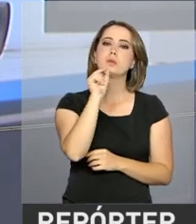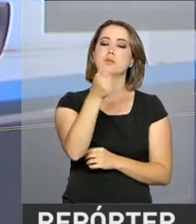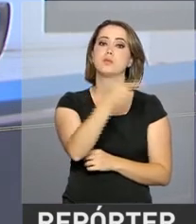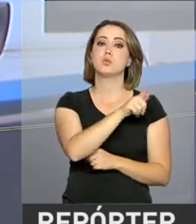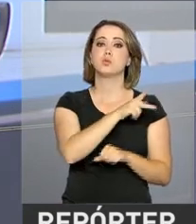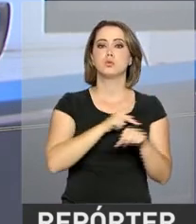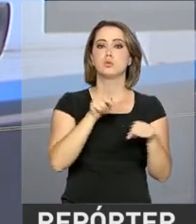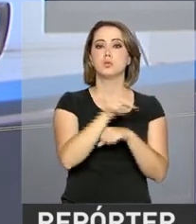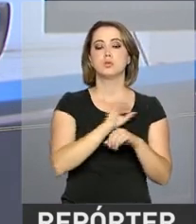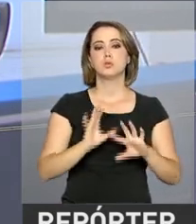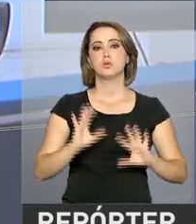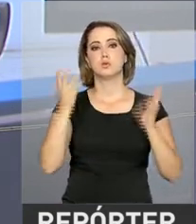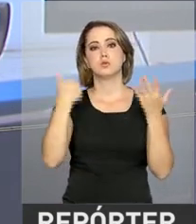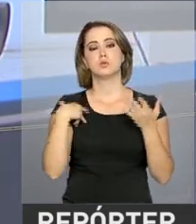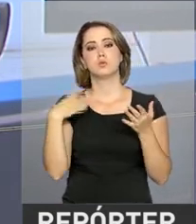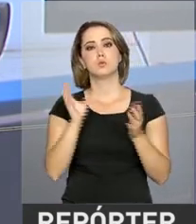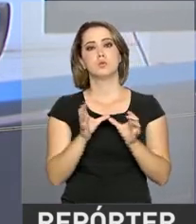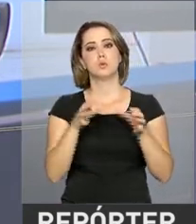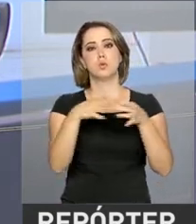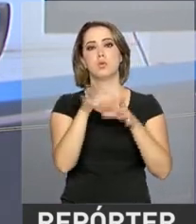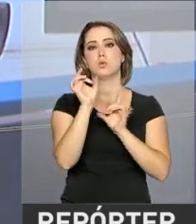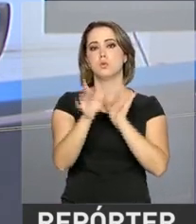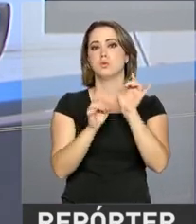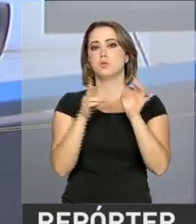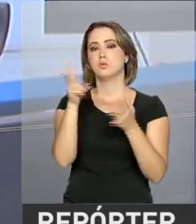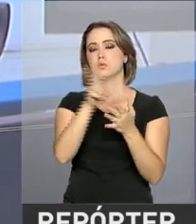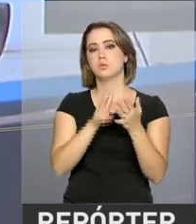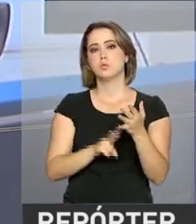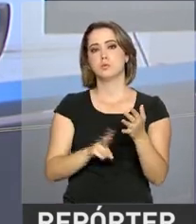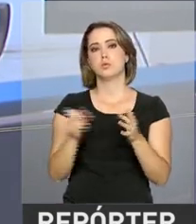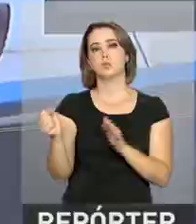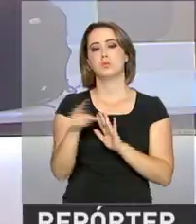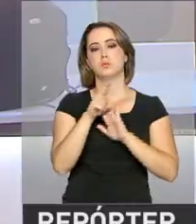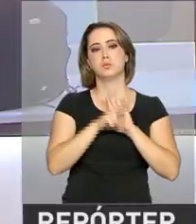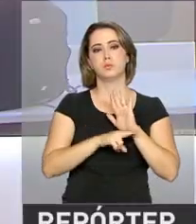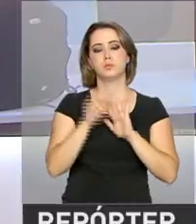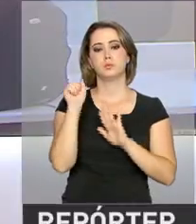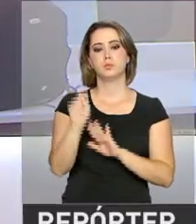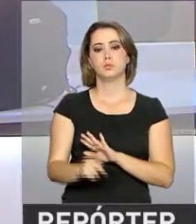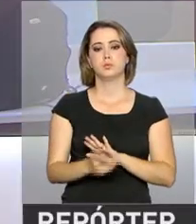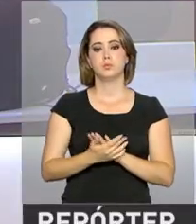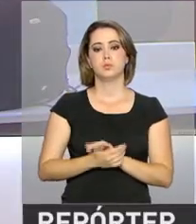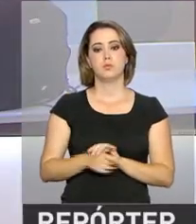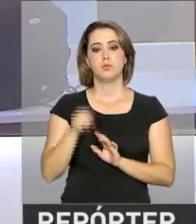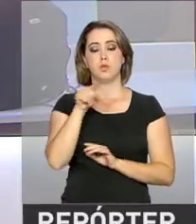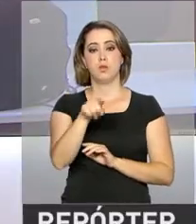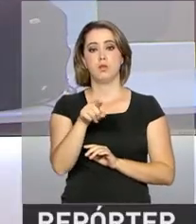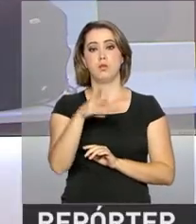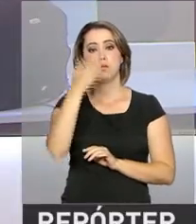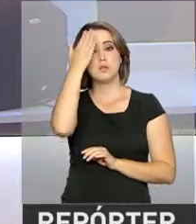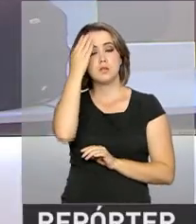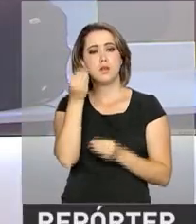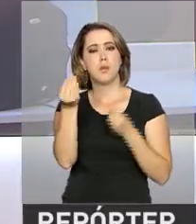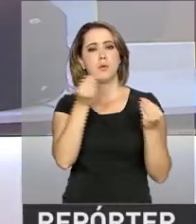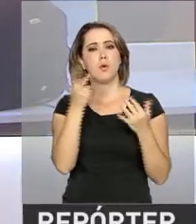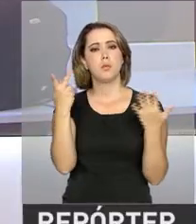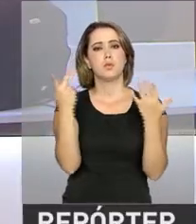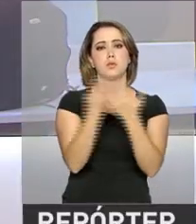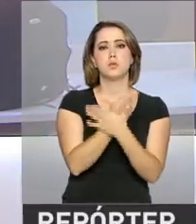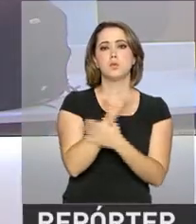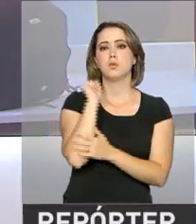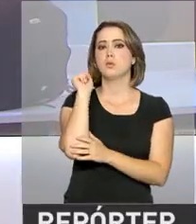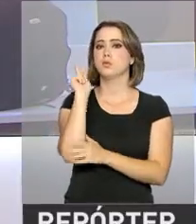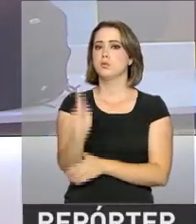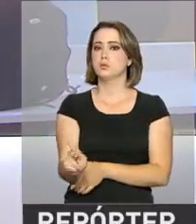evento é promovido pela comissão especial que analisa a reforma da Previdência. E você, sabe como funciona o sistema